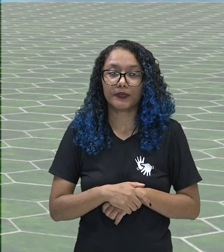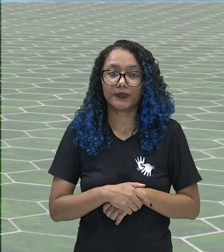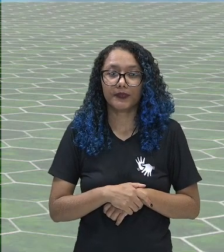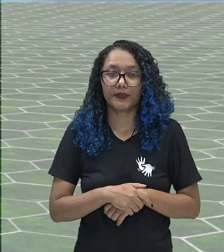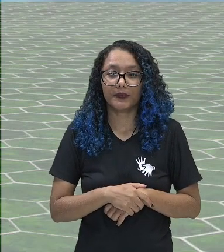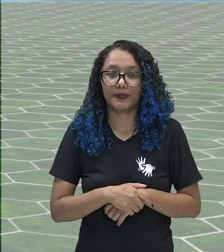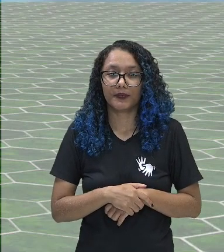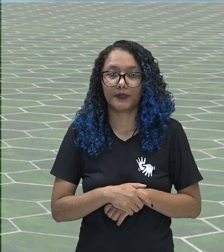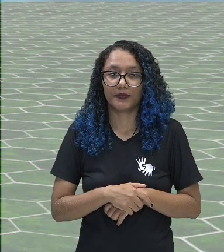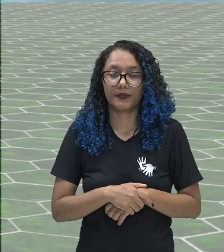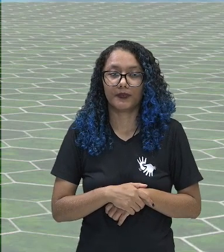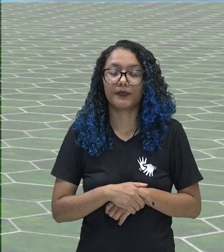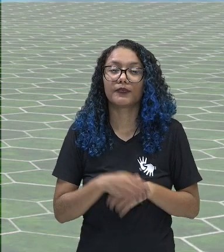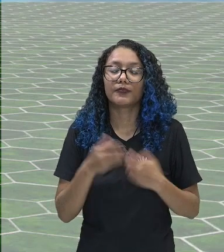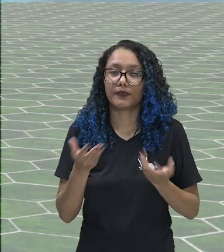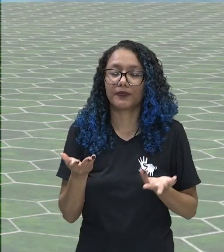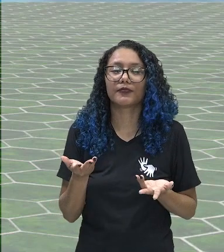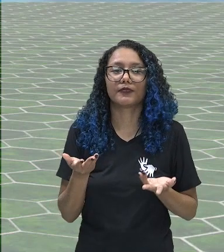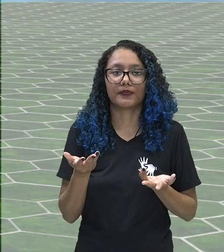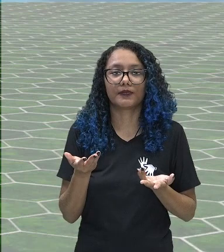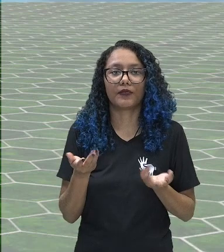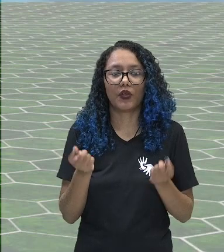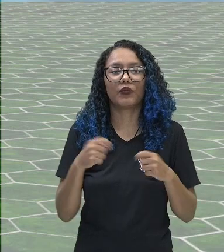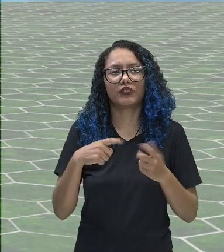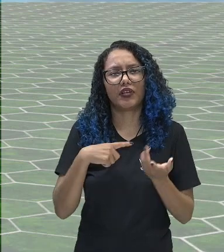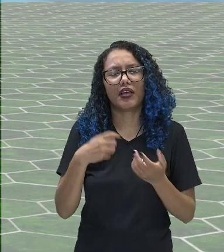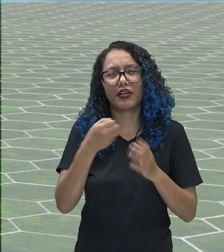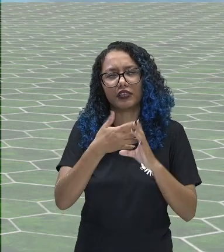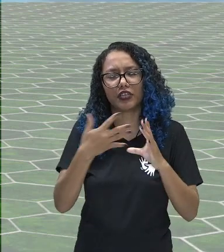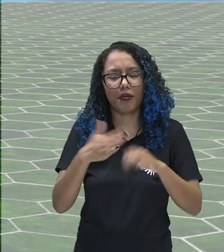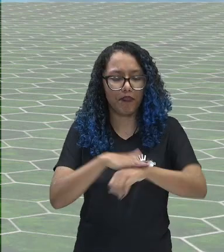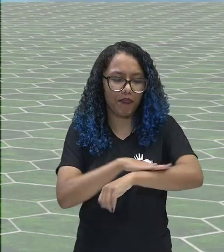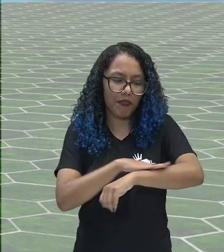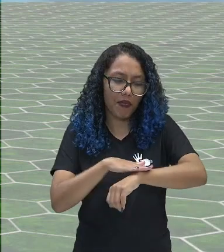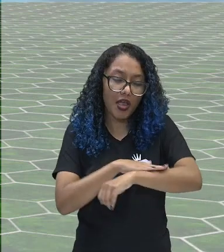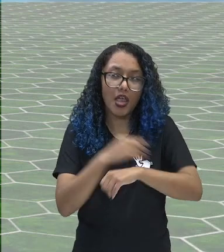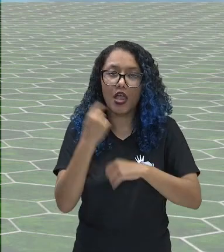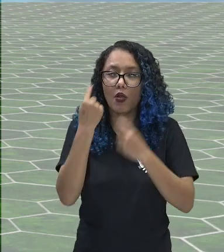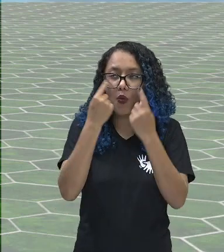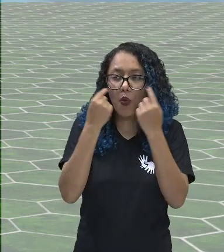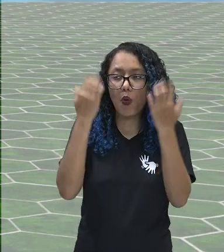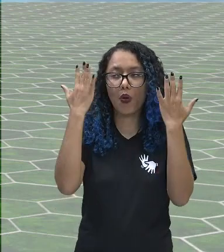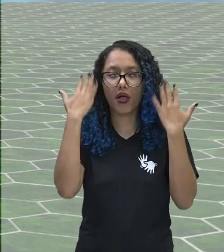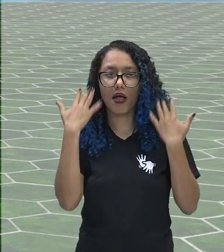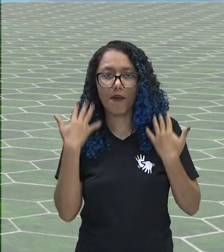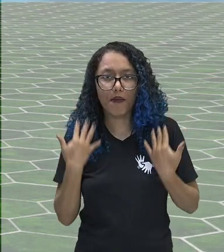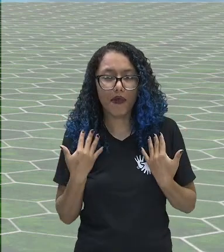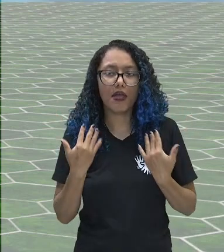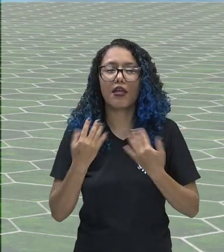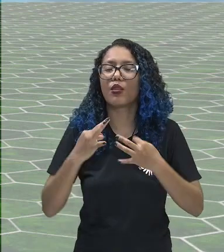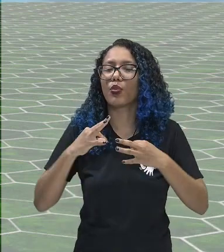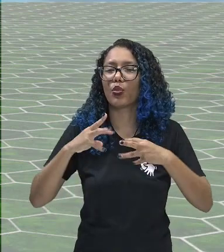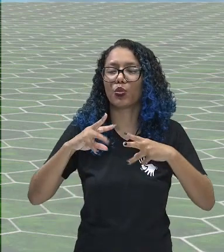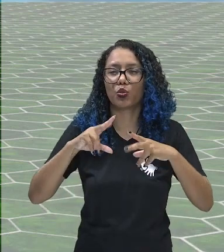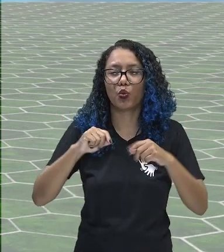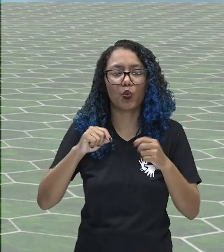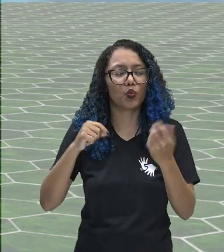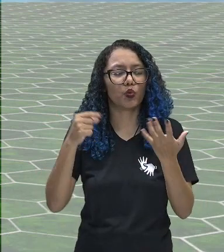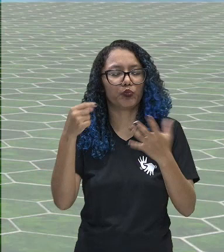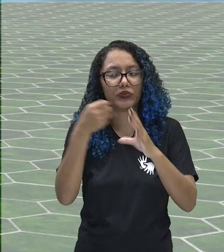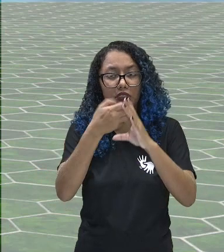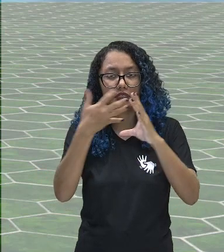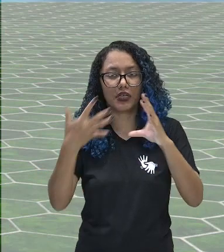ter características da pele, dos olhos, do cabelo, né? E tudo isso, todas essas